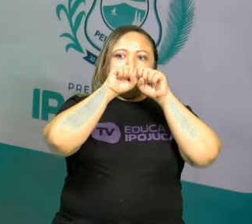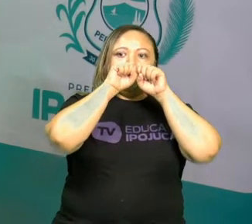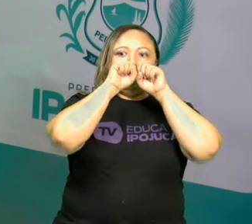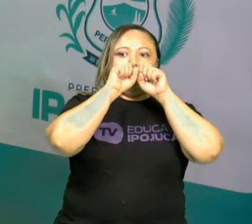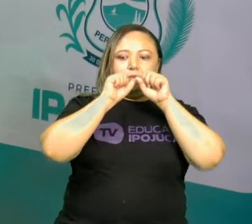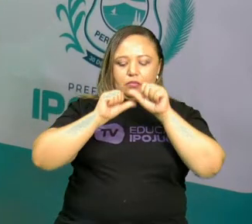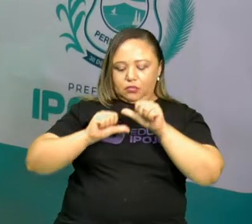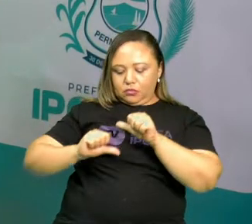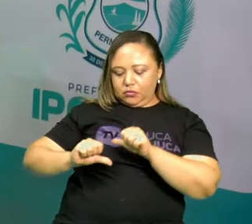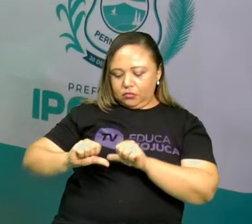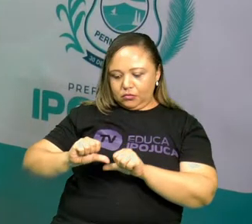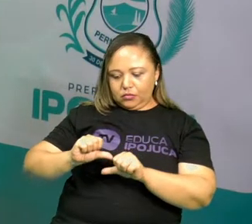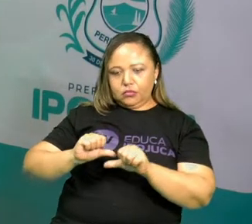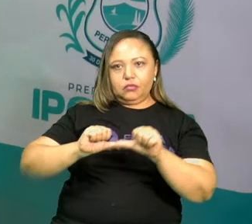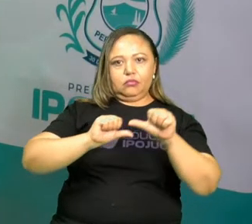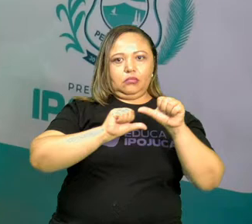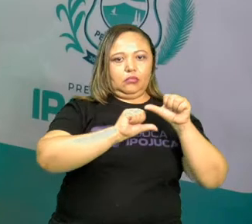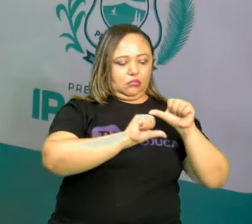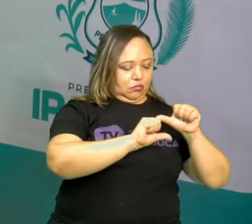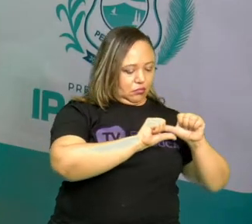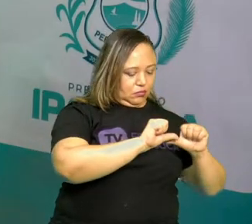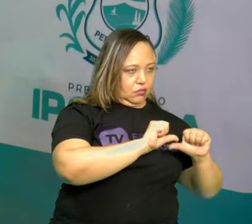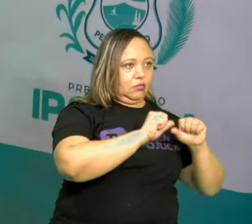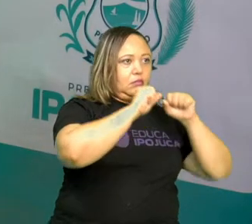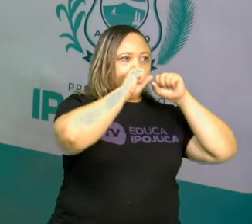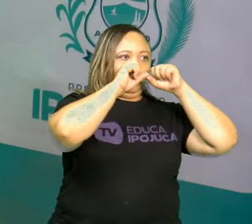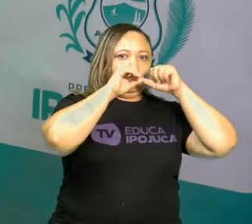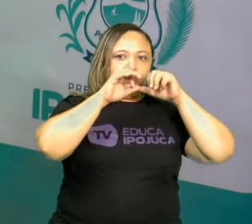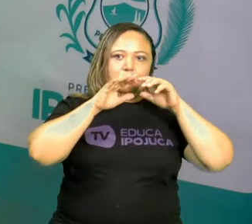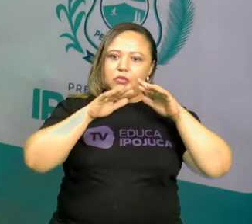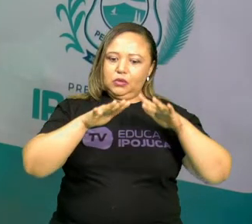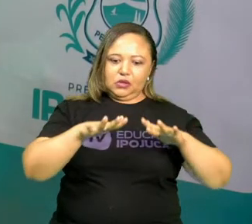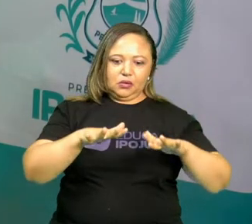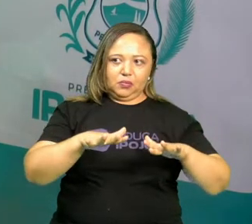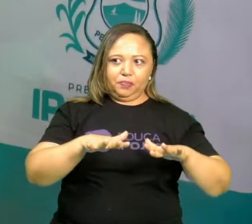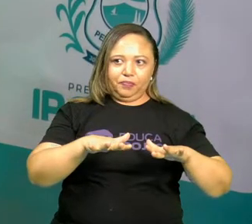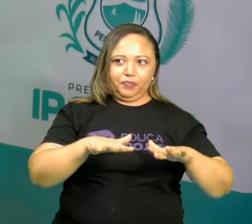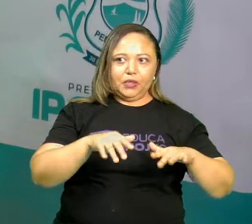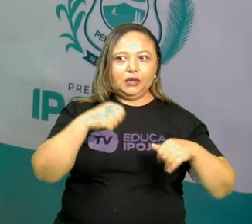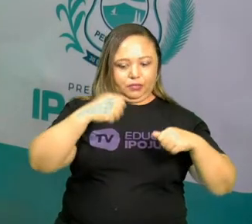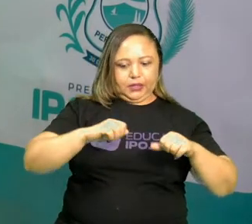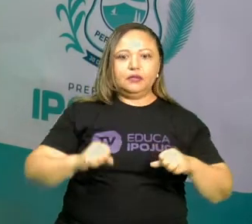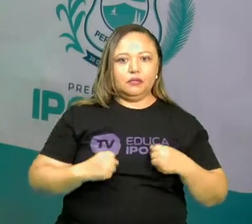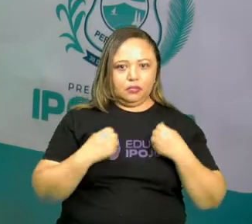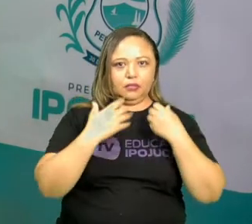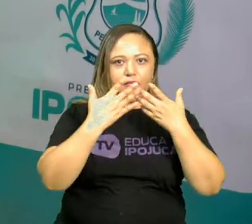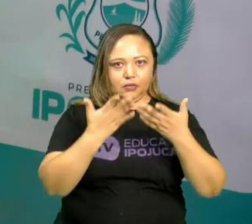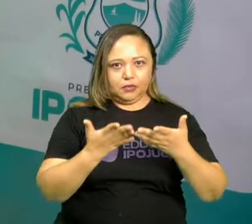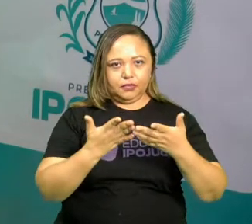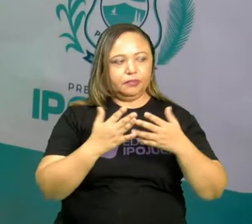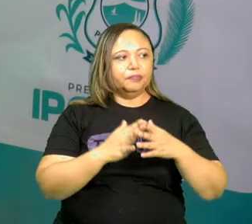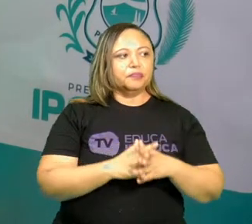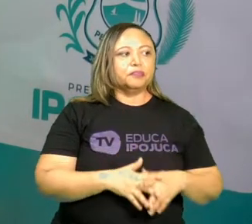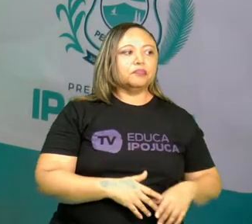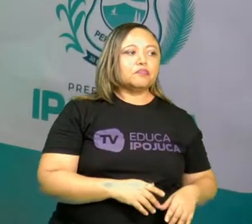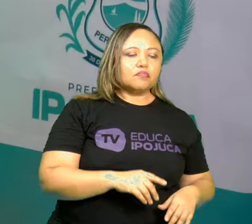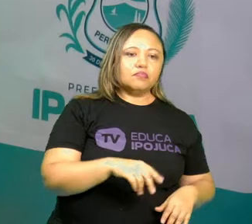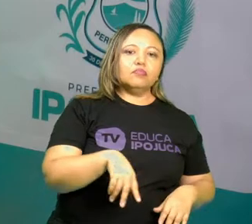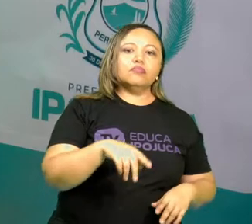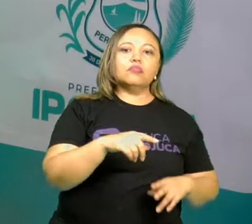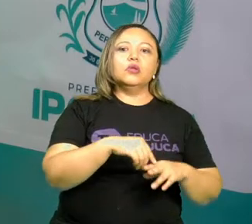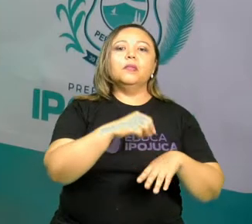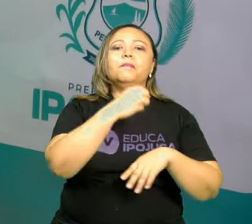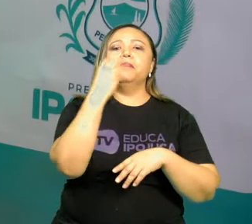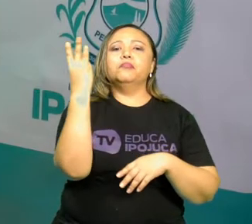serve para o nosso corpo, que é um gás poluente, de certa forma. São constituídos